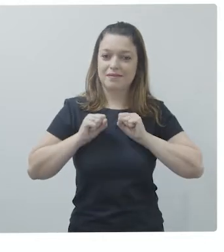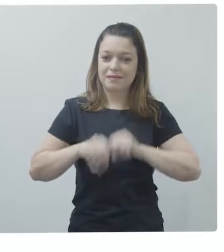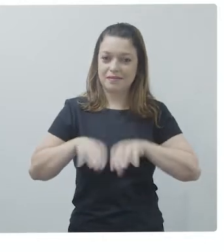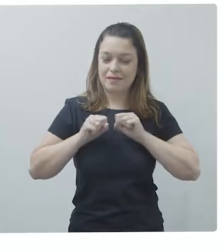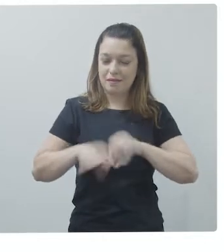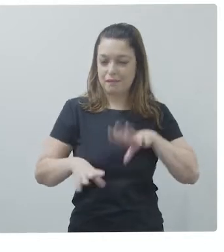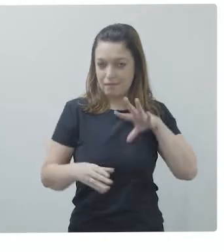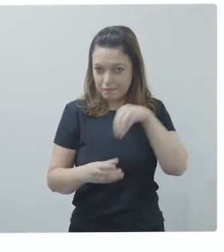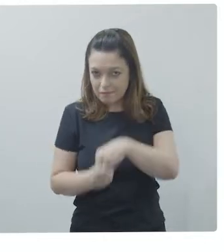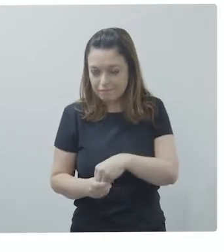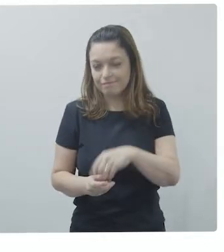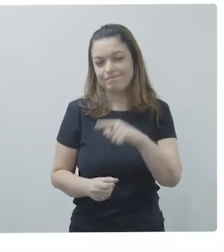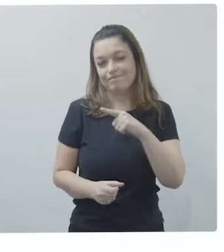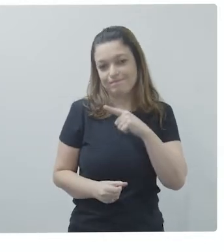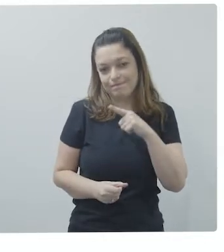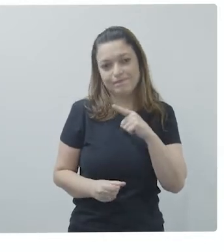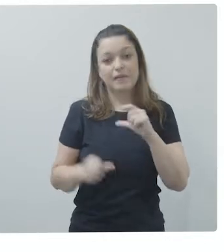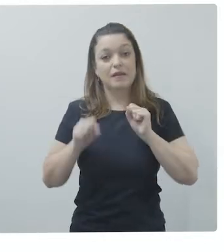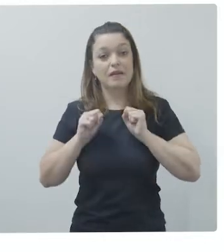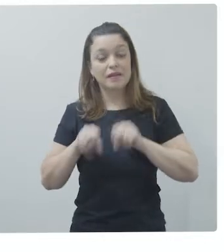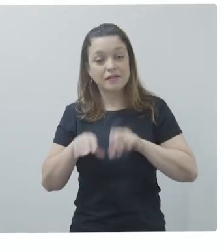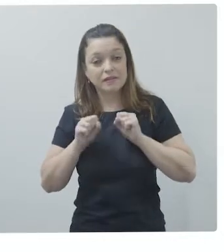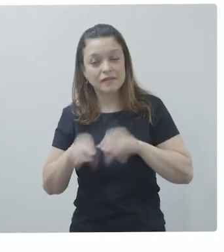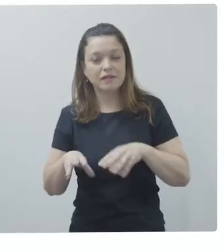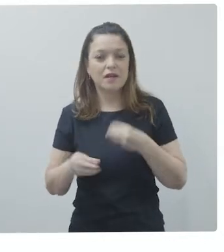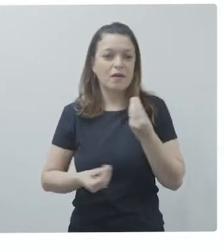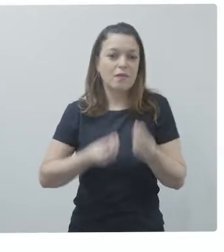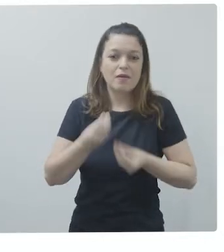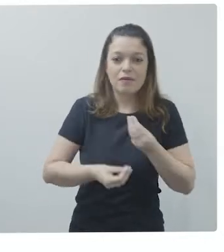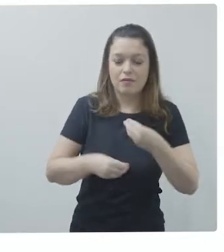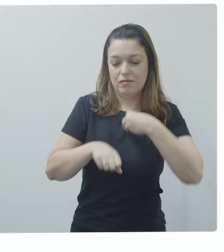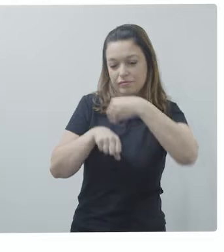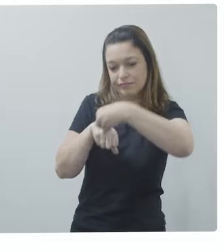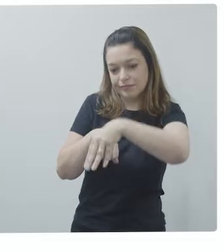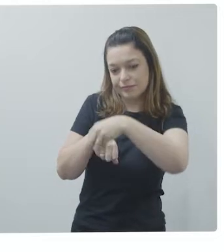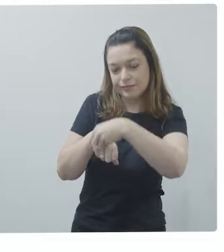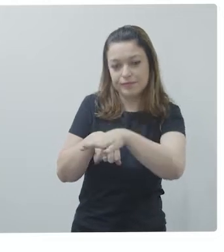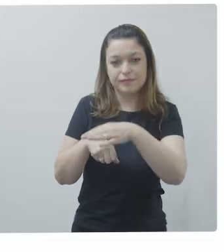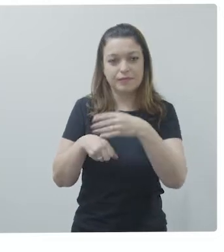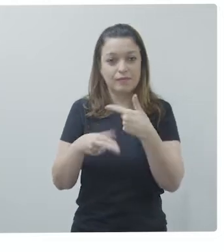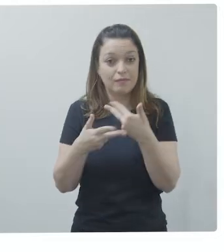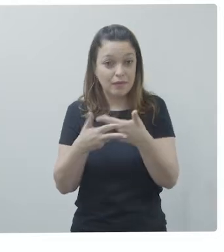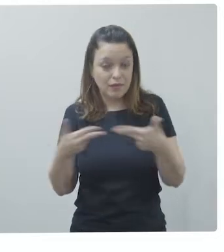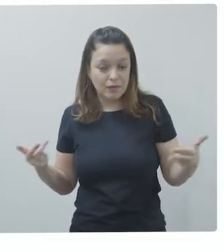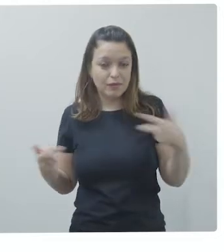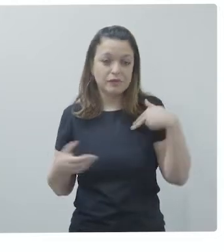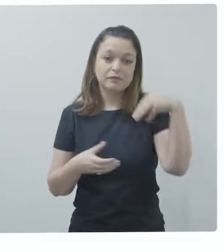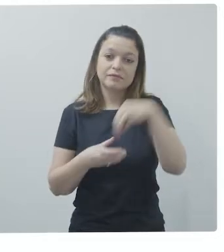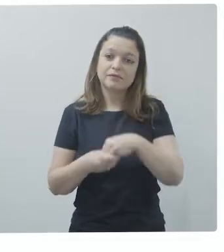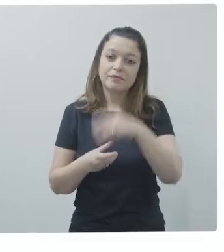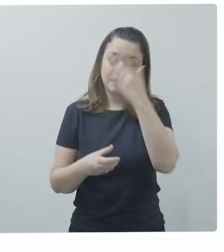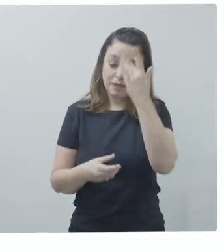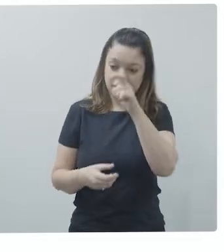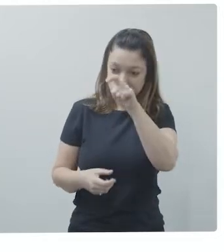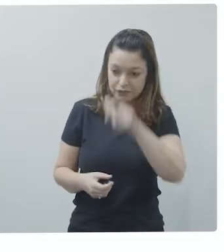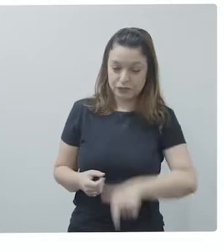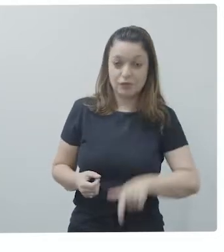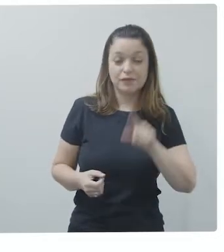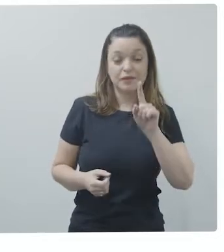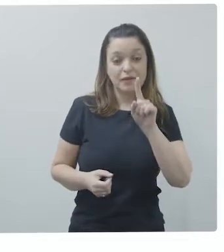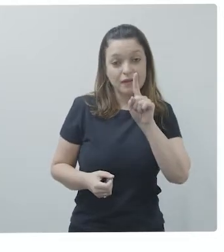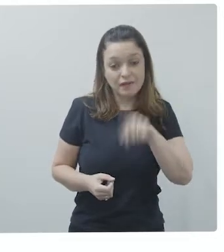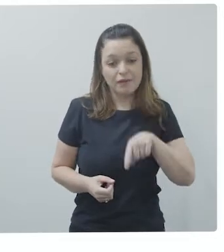um ensinamento, vai ensinar alguma coisa para aquelas pessoas. Então essa oralidade vai